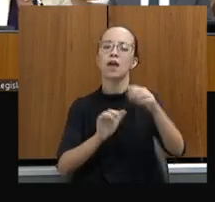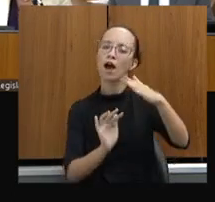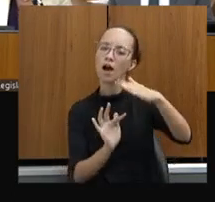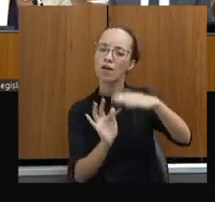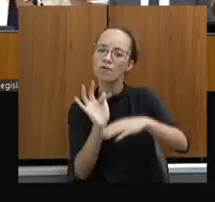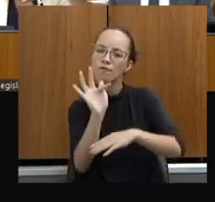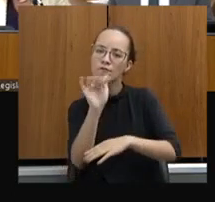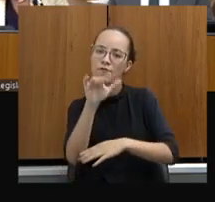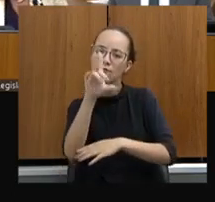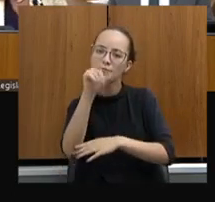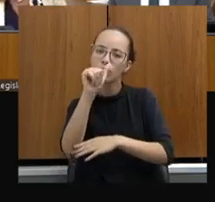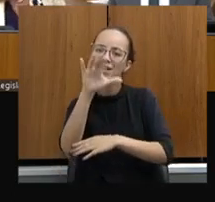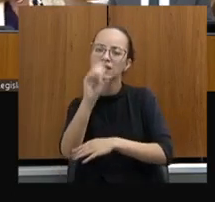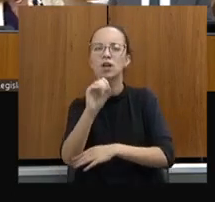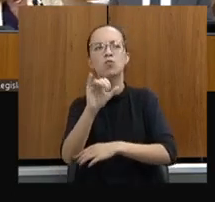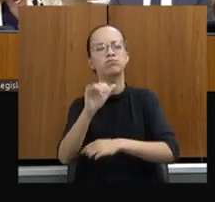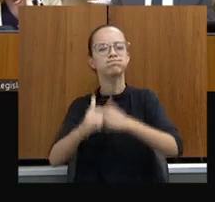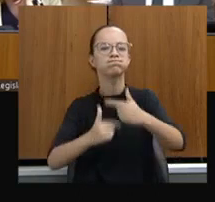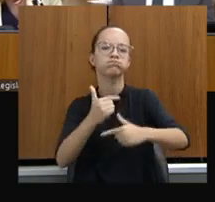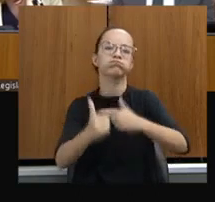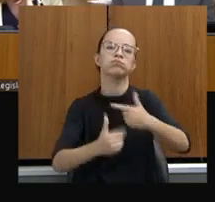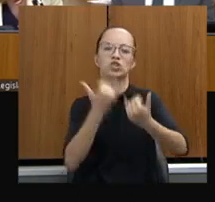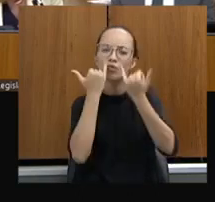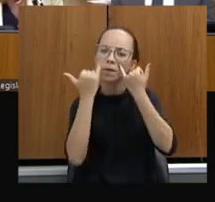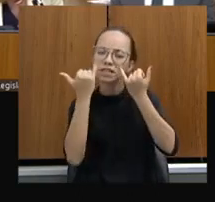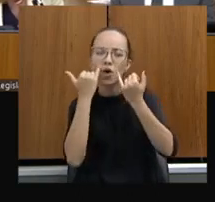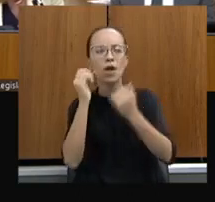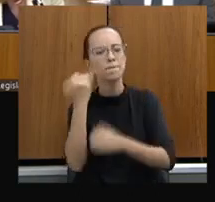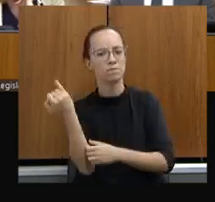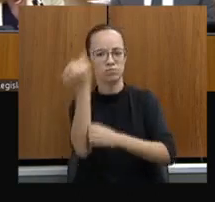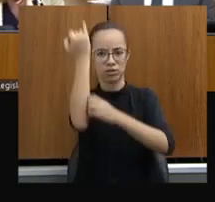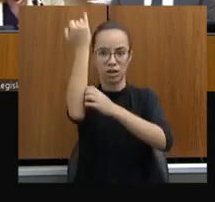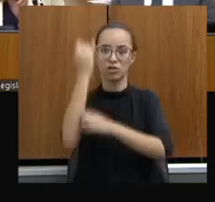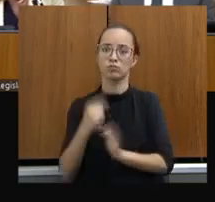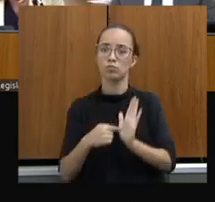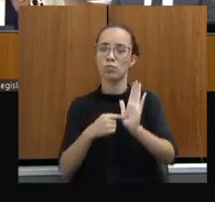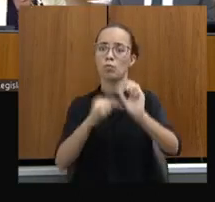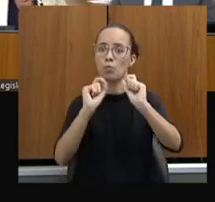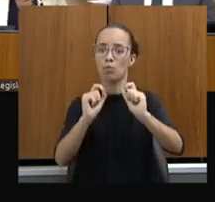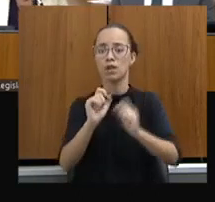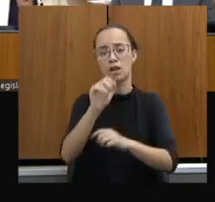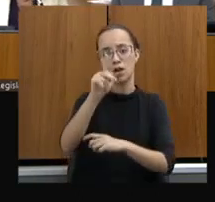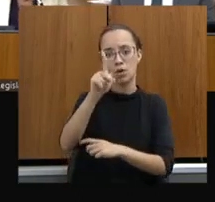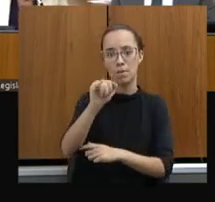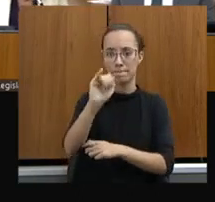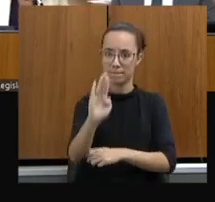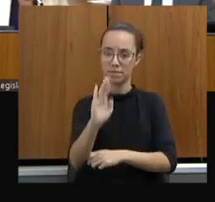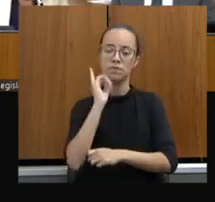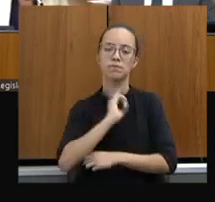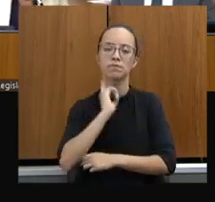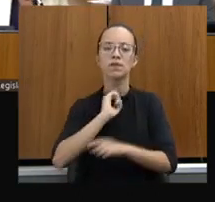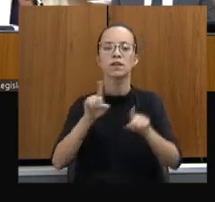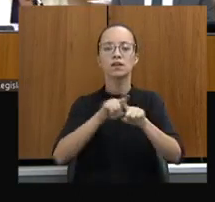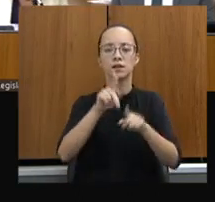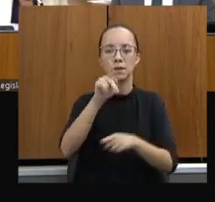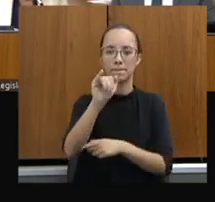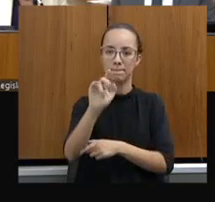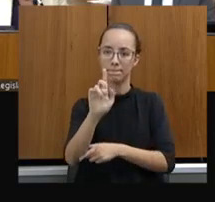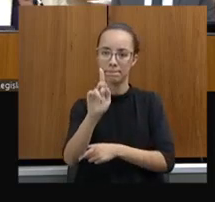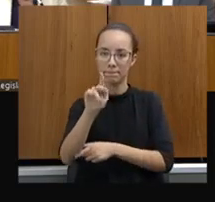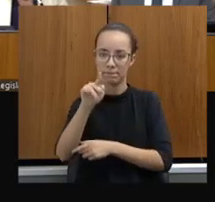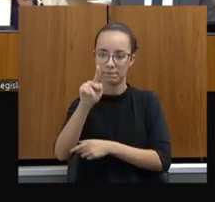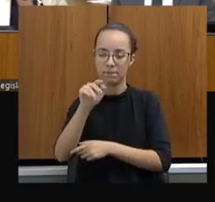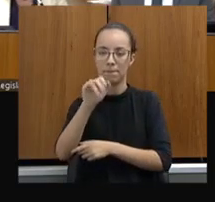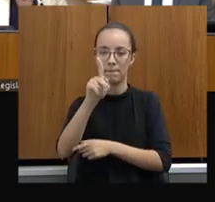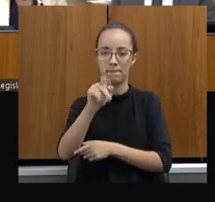executa importante trabalho de estatísticas e informações destacando aqui o PIB Mineiro e o PIB do agronegócio que